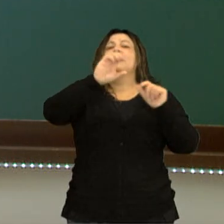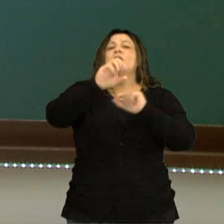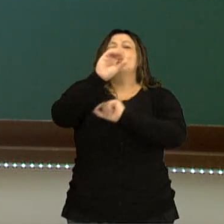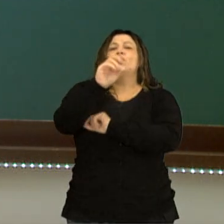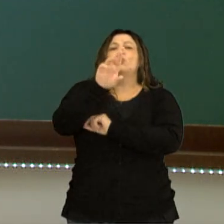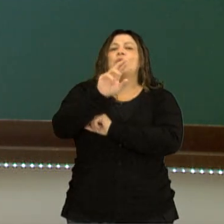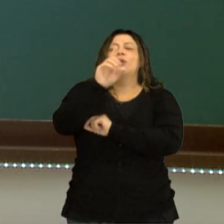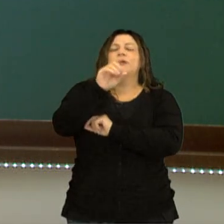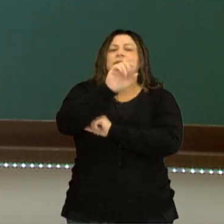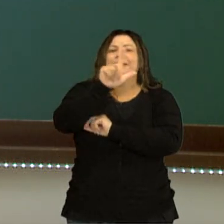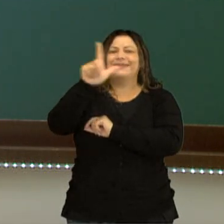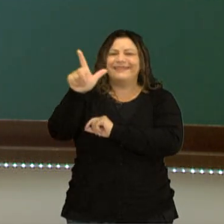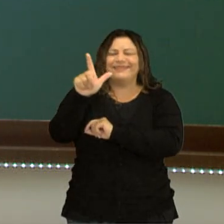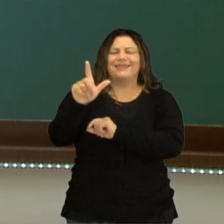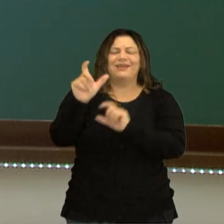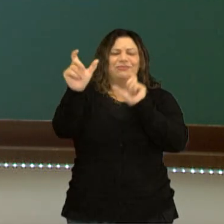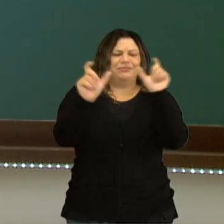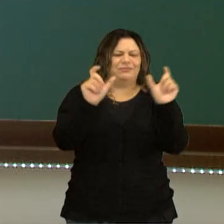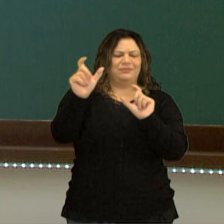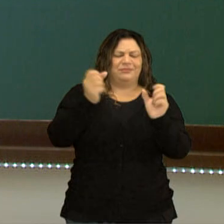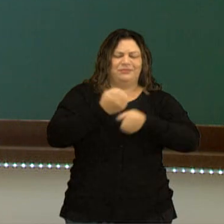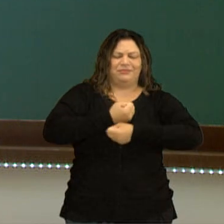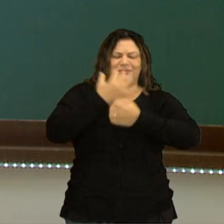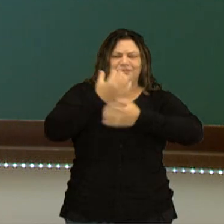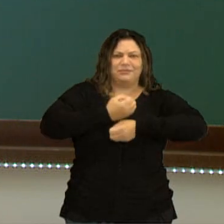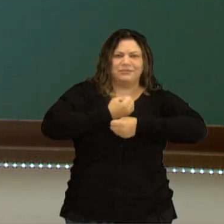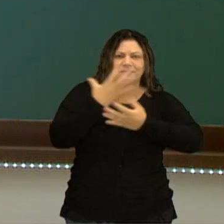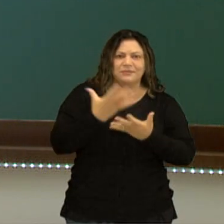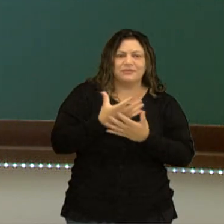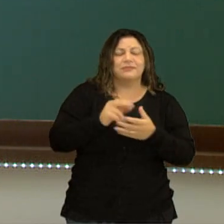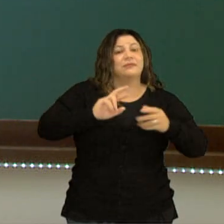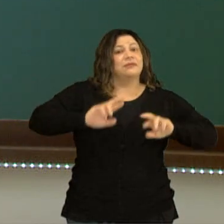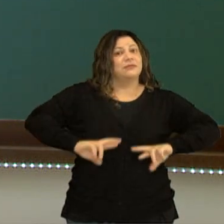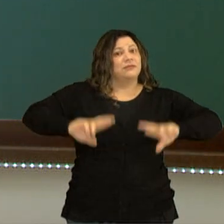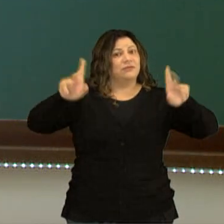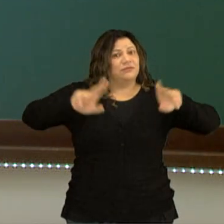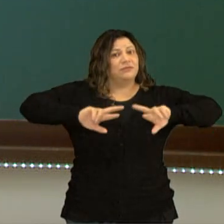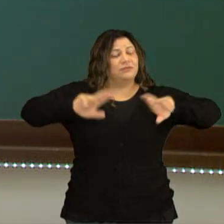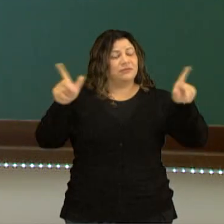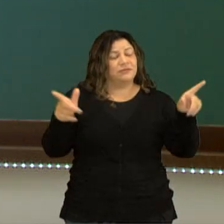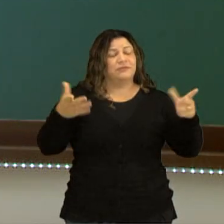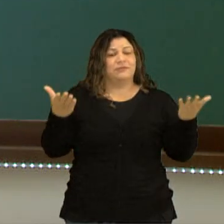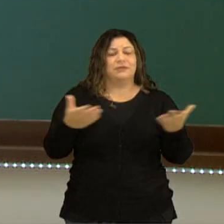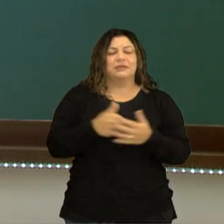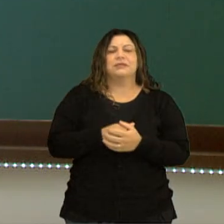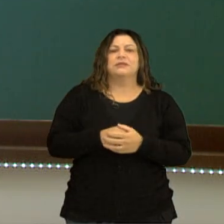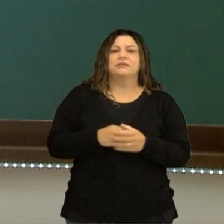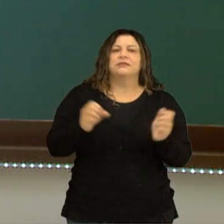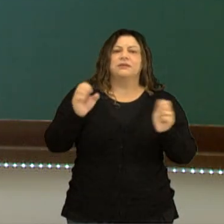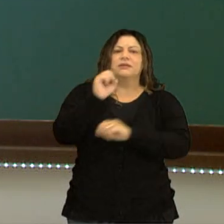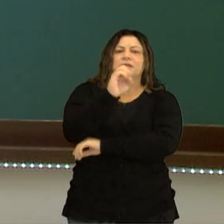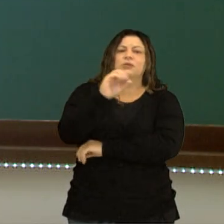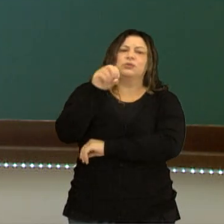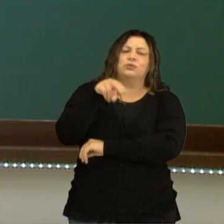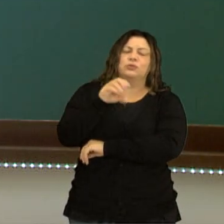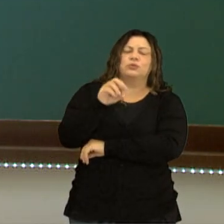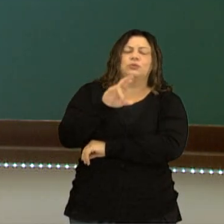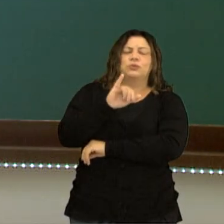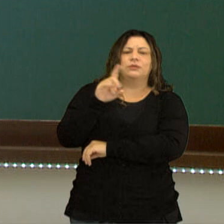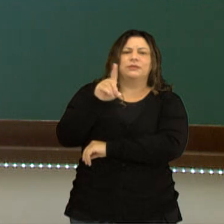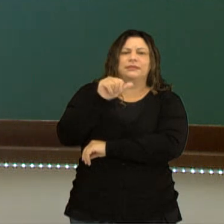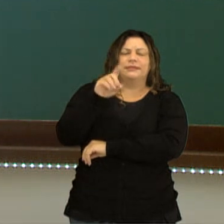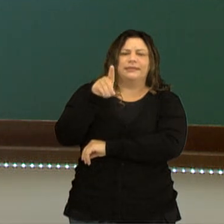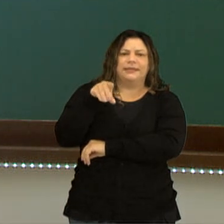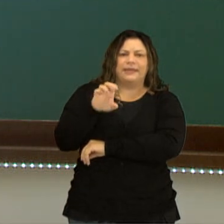poéticas, lembrando que são diferentes das sílabas gramaticais, pois elas contemplam a questão da sonoridade das palavras, das